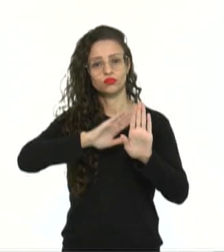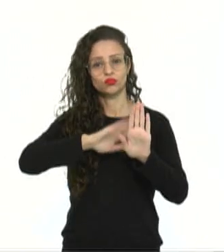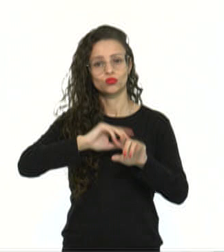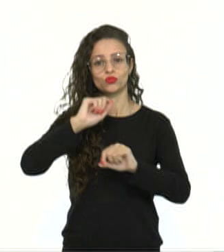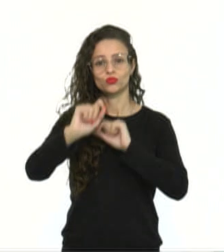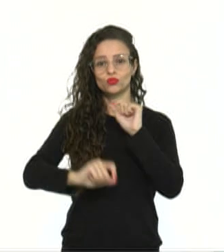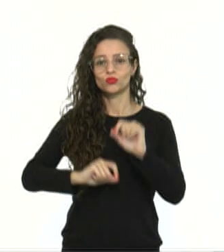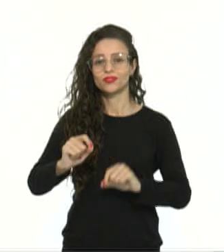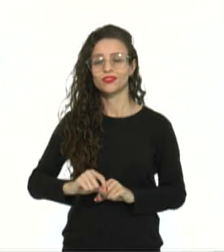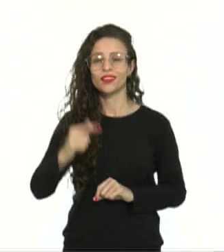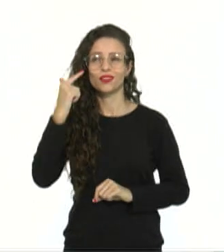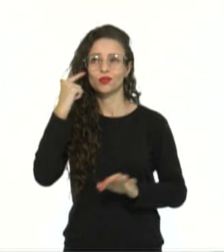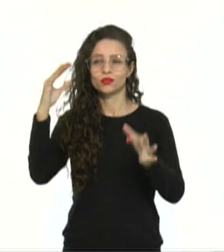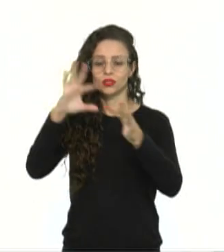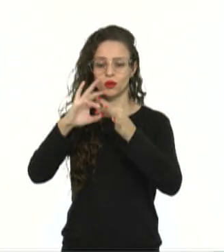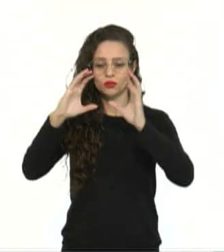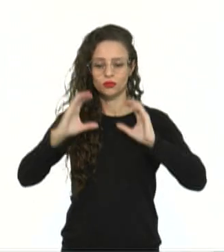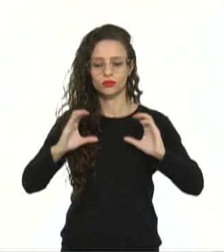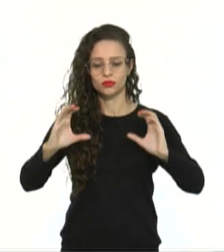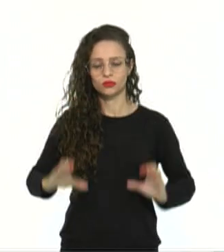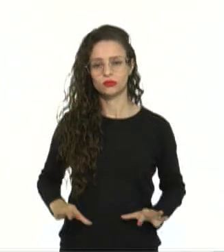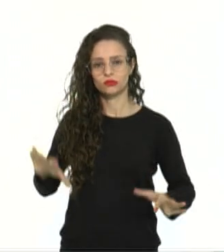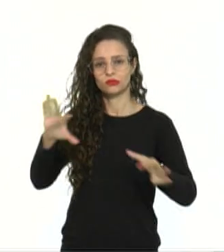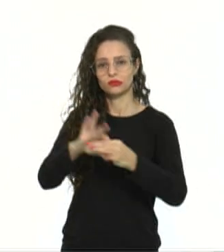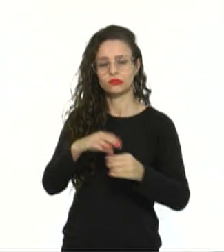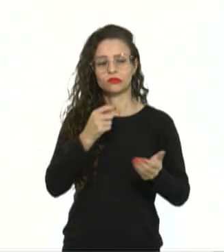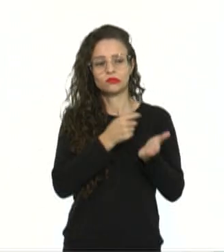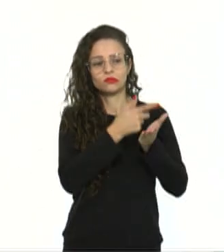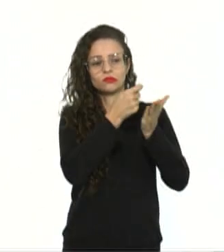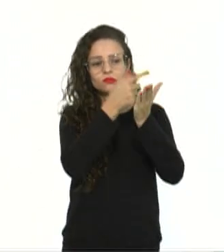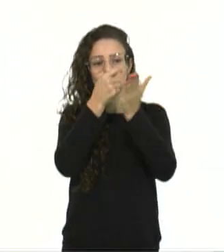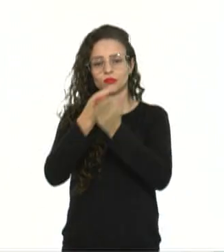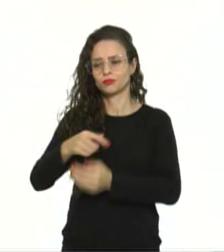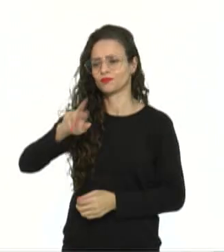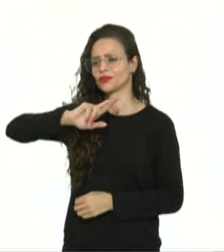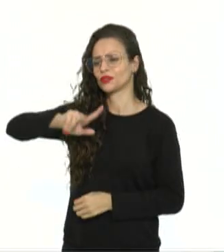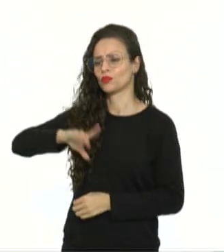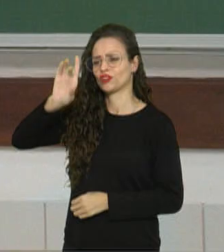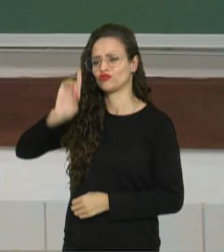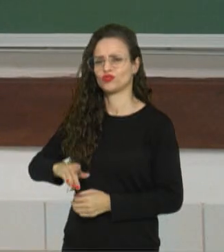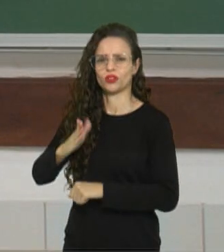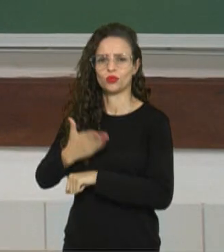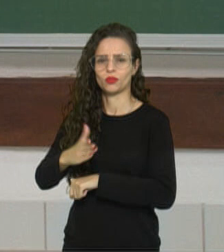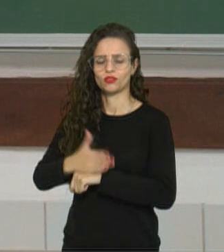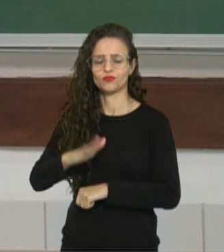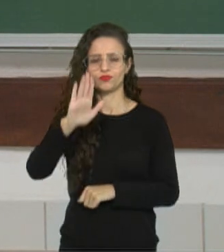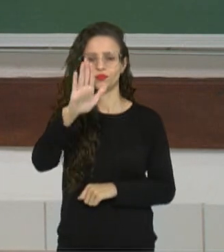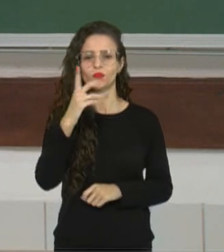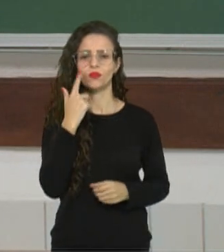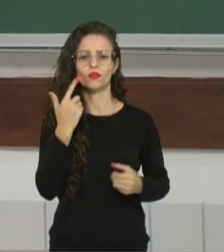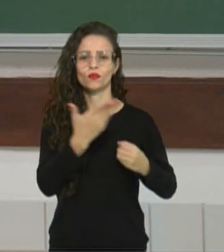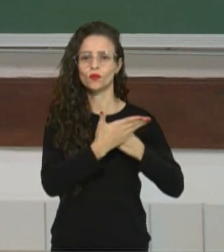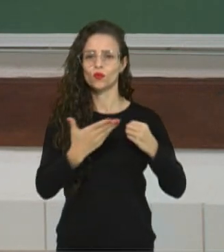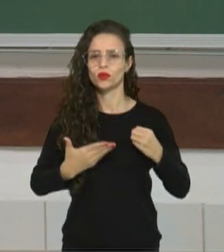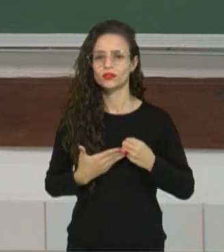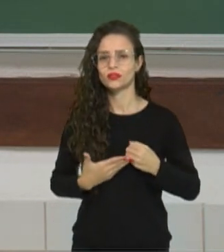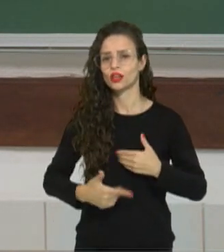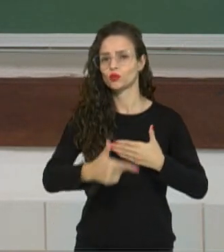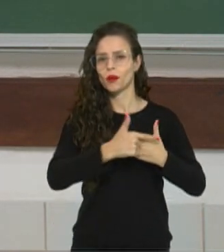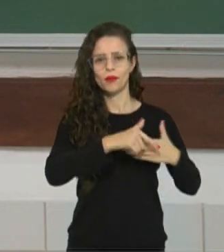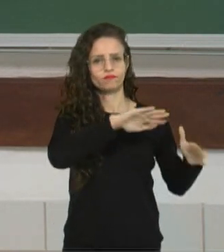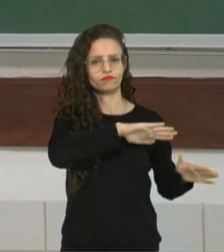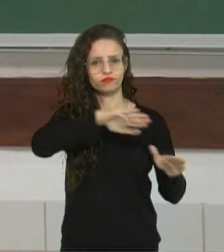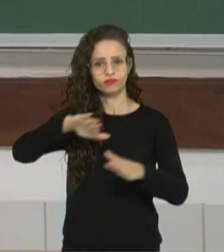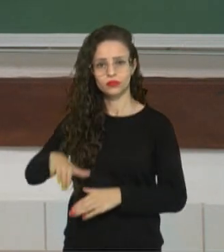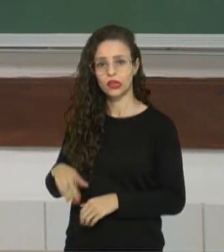de cidadania que se liga diretamente ao consumo ao invés do exercício dos direitos. Então, olha lá, o Estado perde o seu papel. A